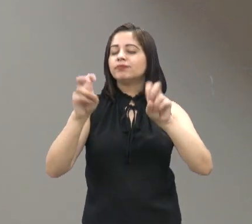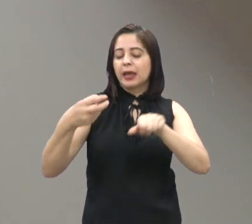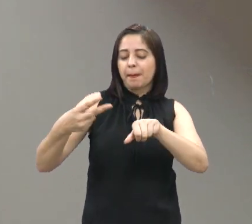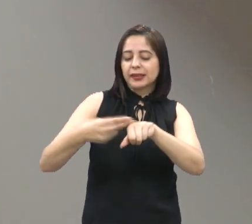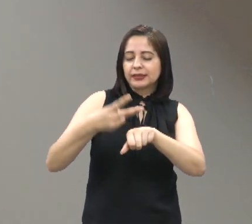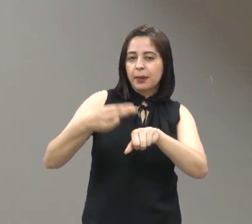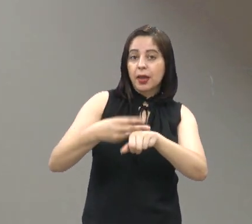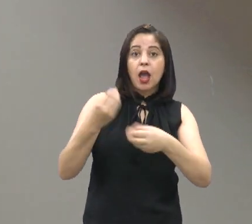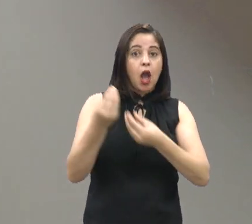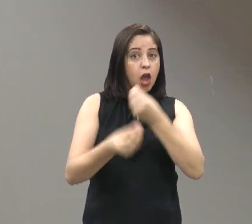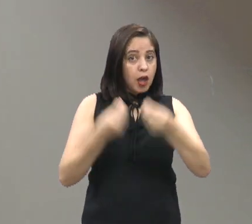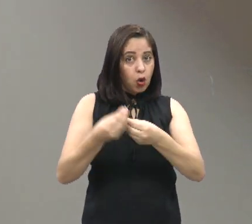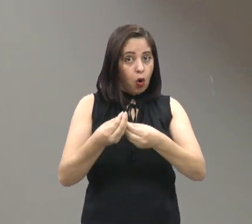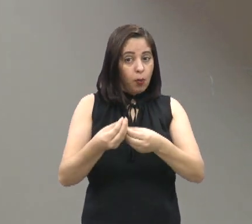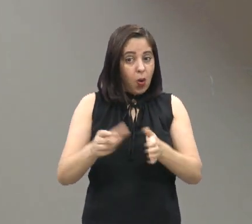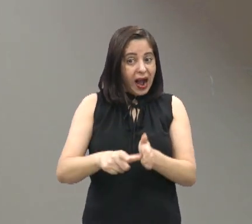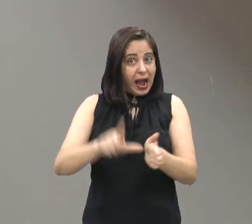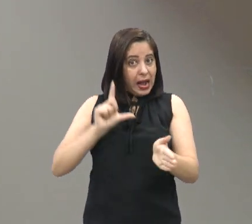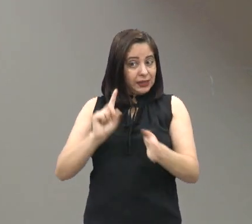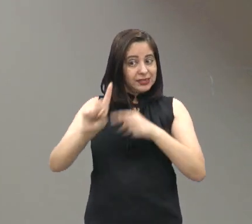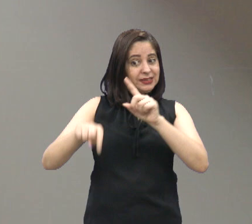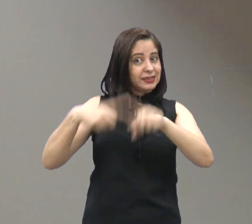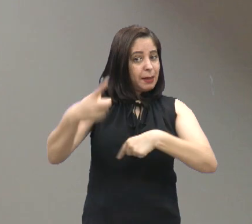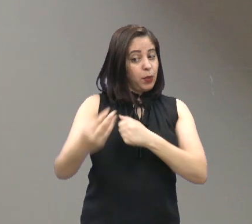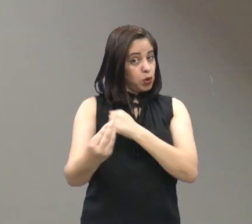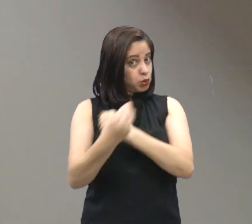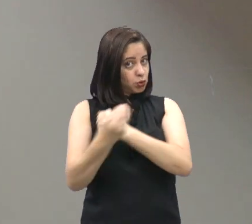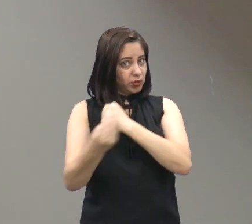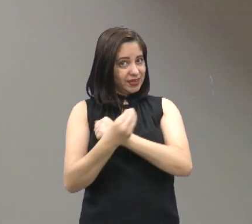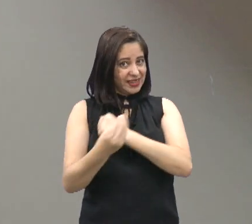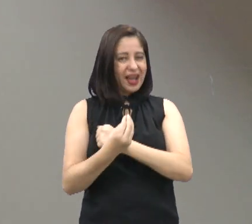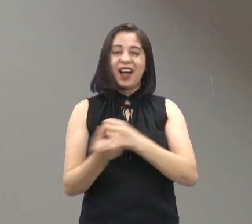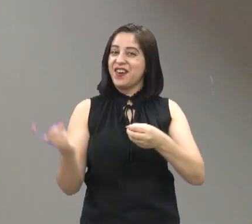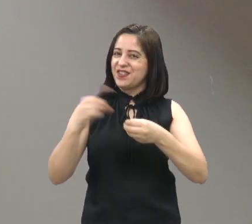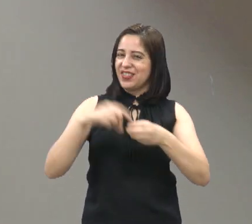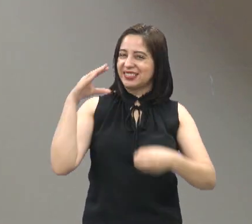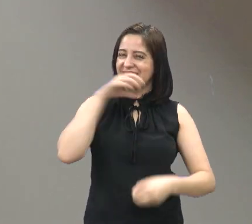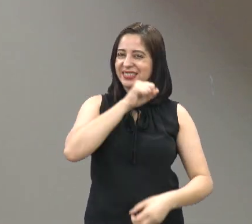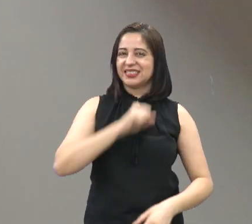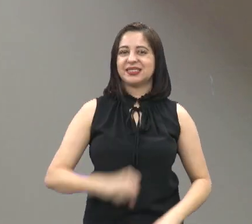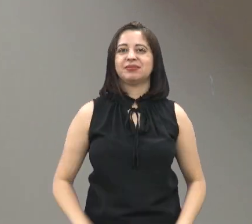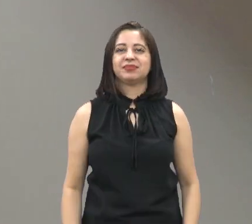cuidados pré e pós-operatórios. Então, a gente já volta, fica aí.